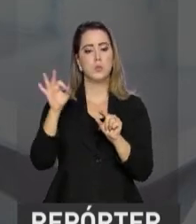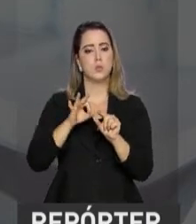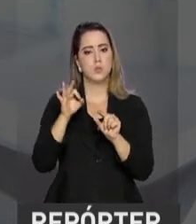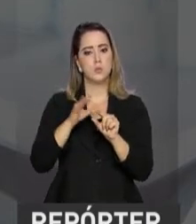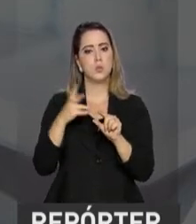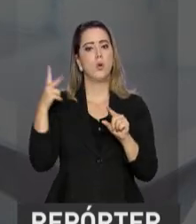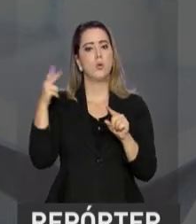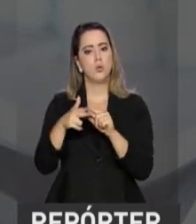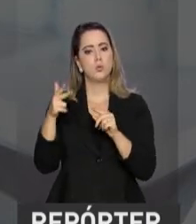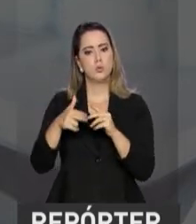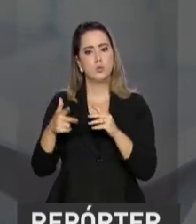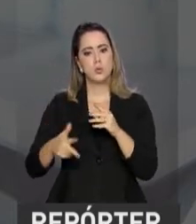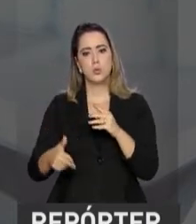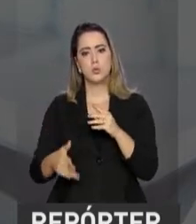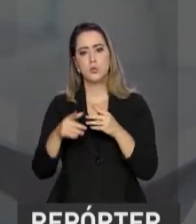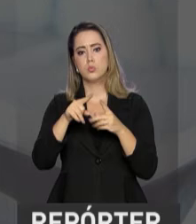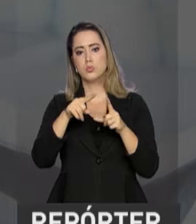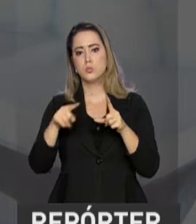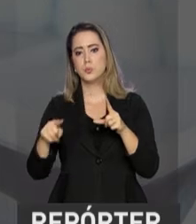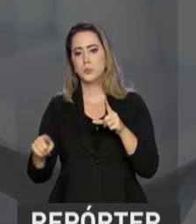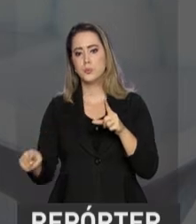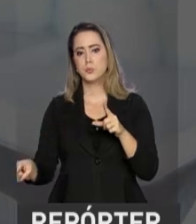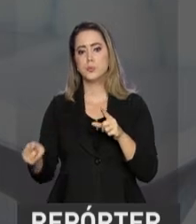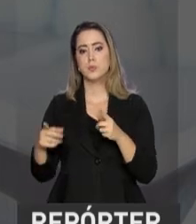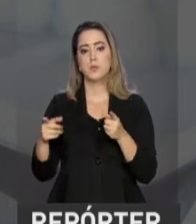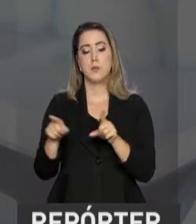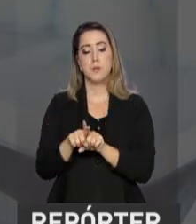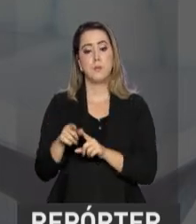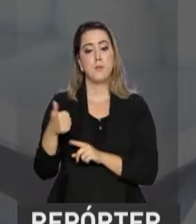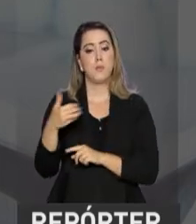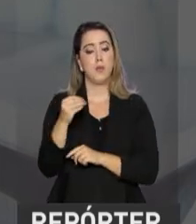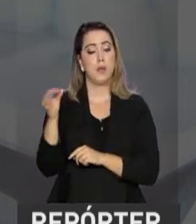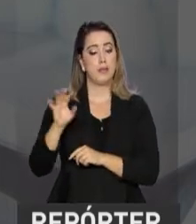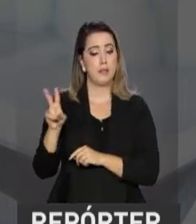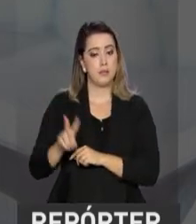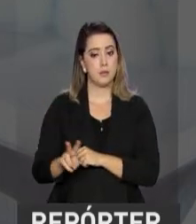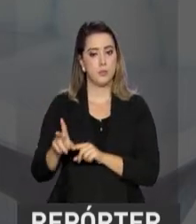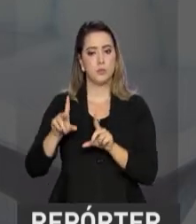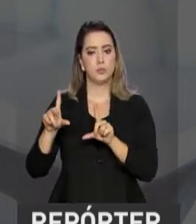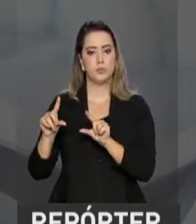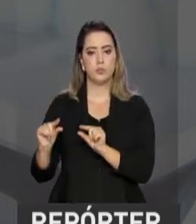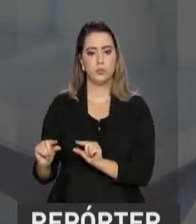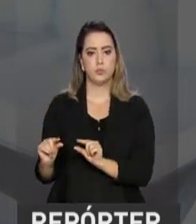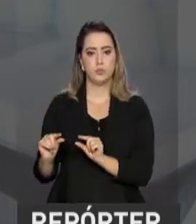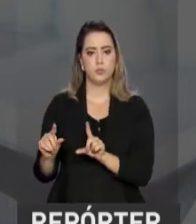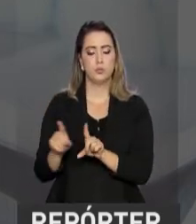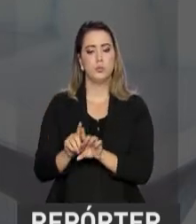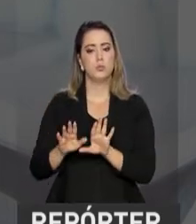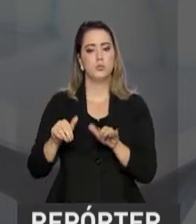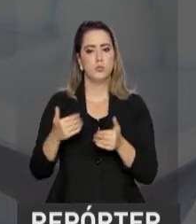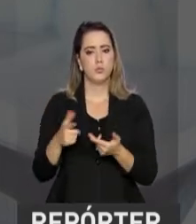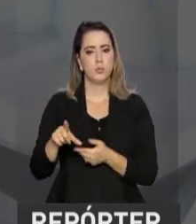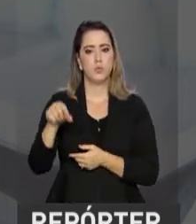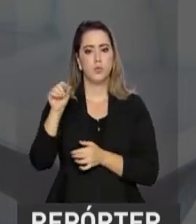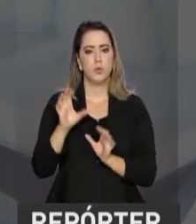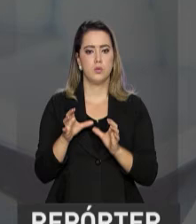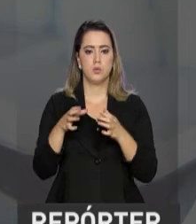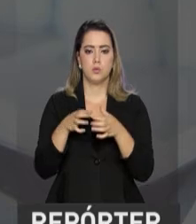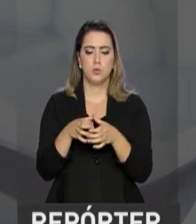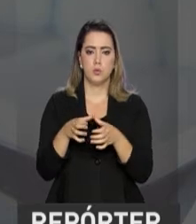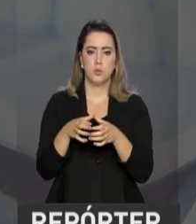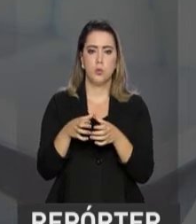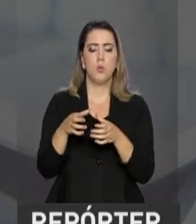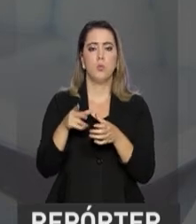último corte de 7 6 para 7 por cento foi a décima redução seguida da taxa de juros a decisão do comitê de política